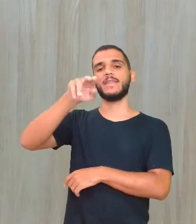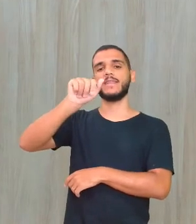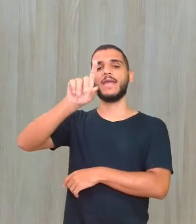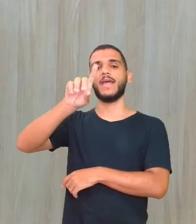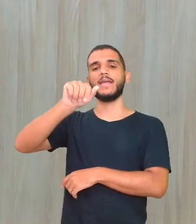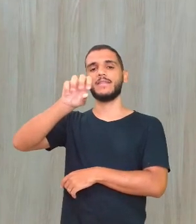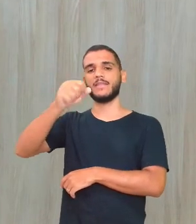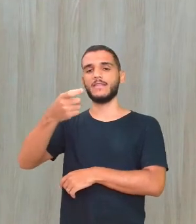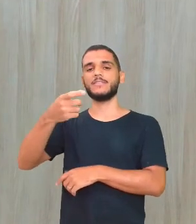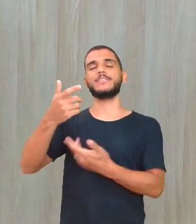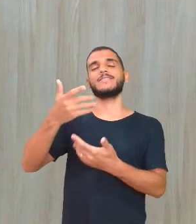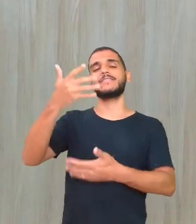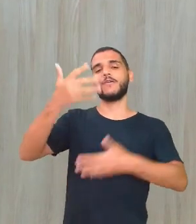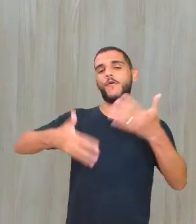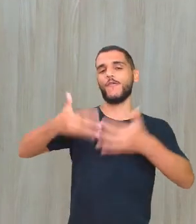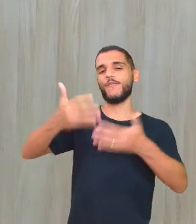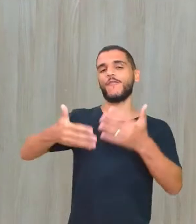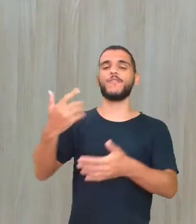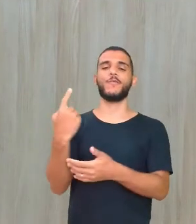ponto que está